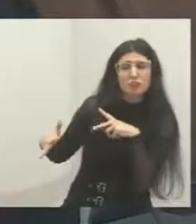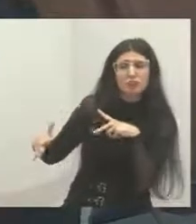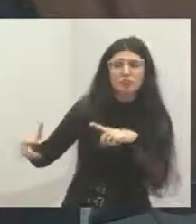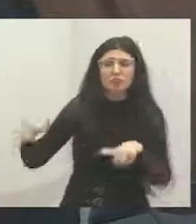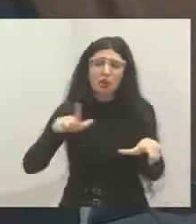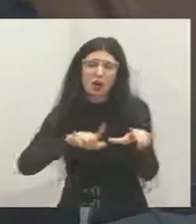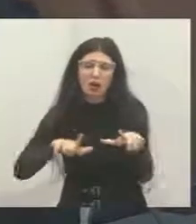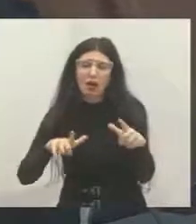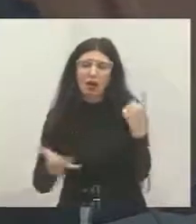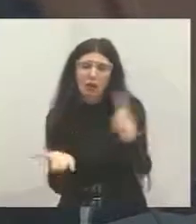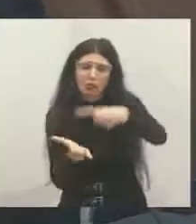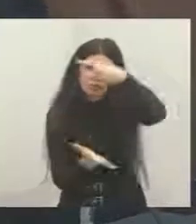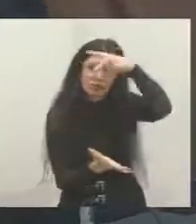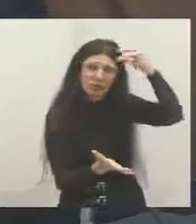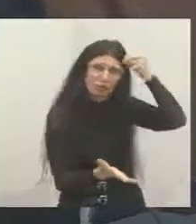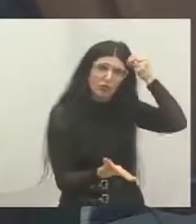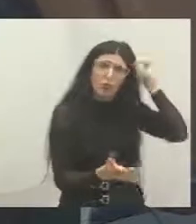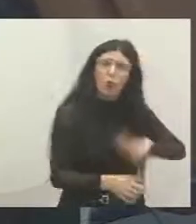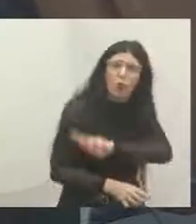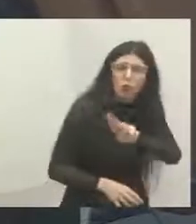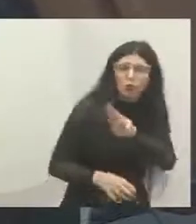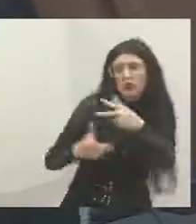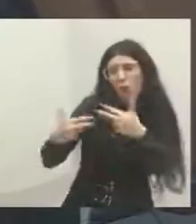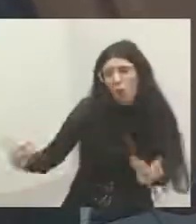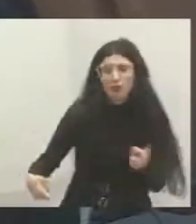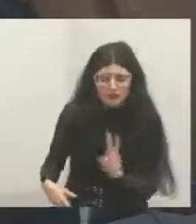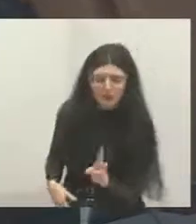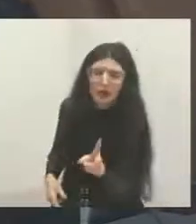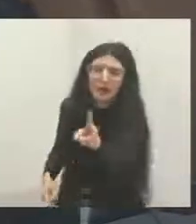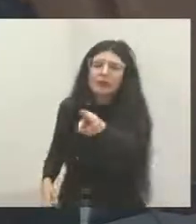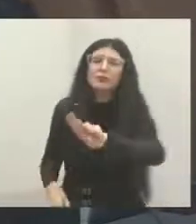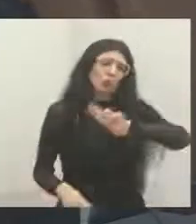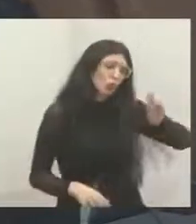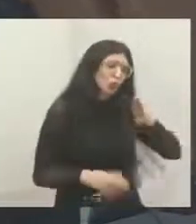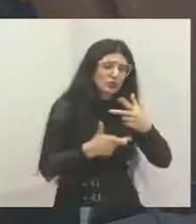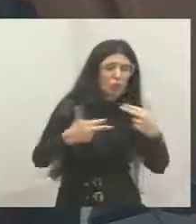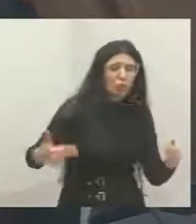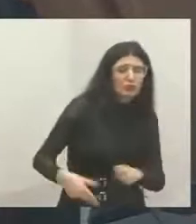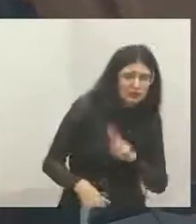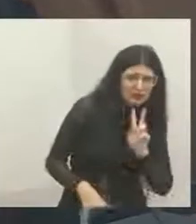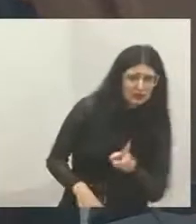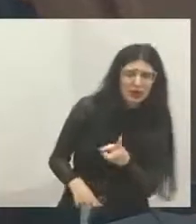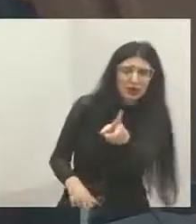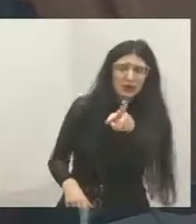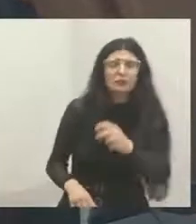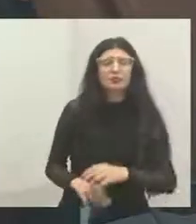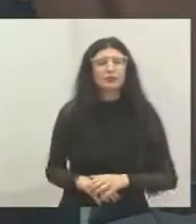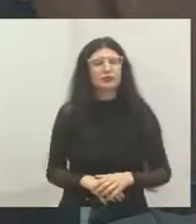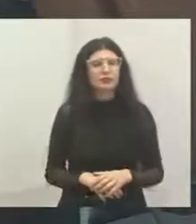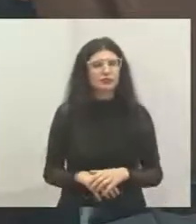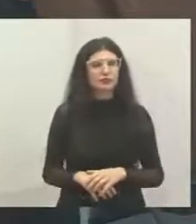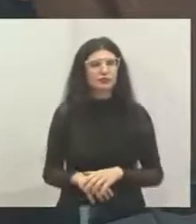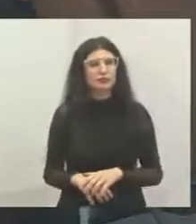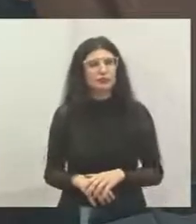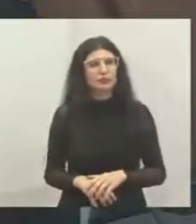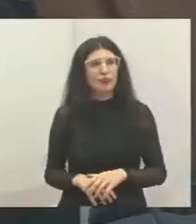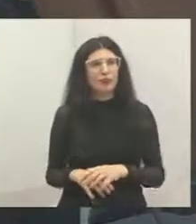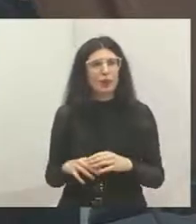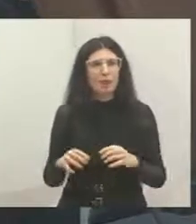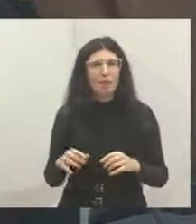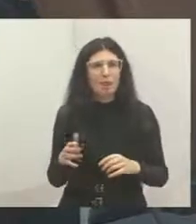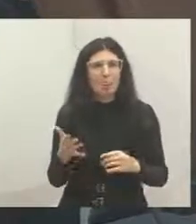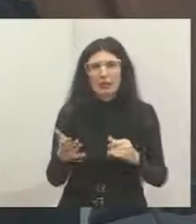despesas correntes, material de consumo, consultoria diária, mas a consultoria, por exemplo, ela vai estar embutida